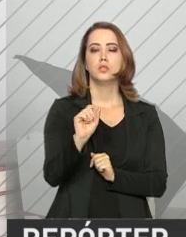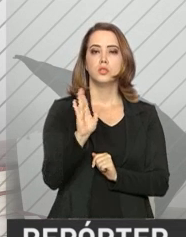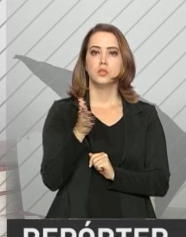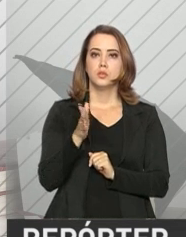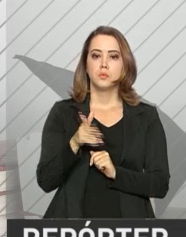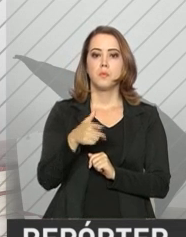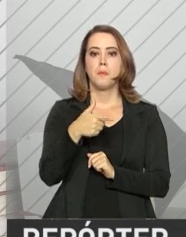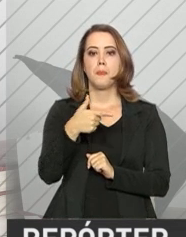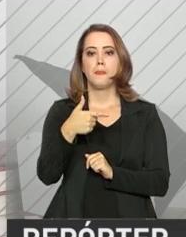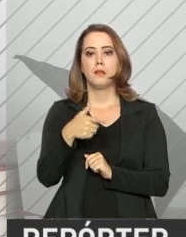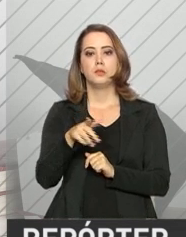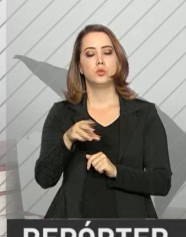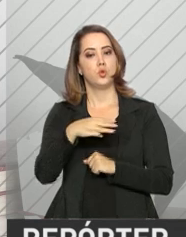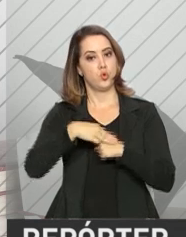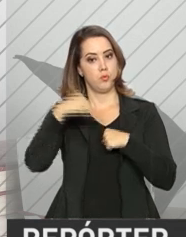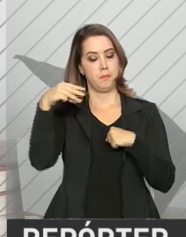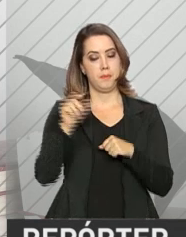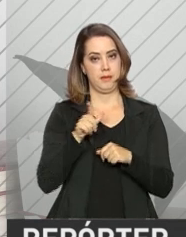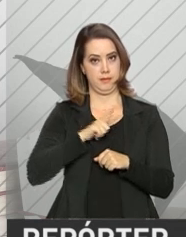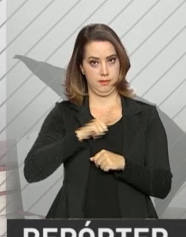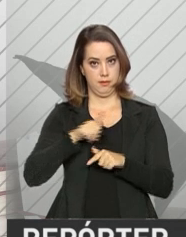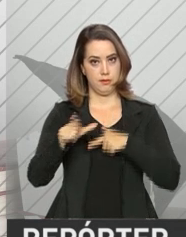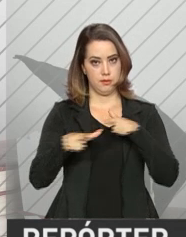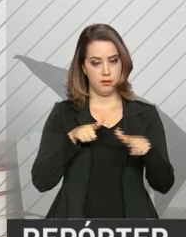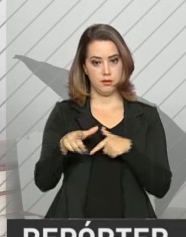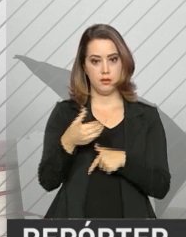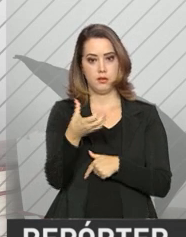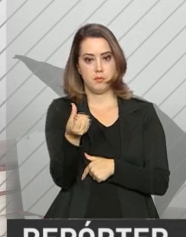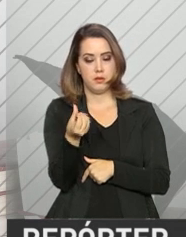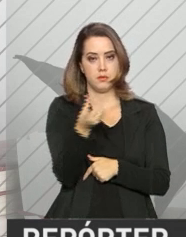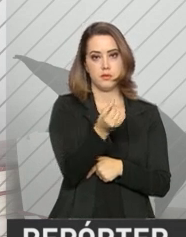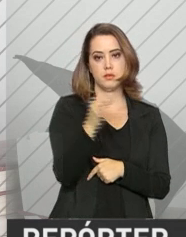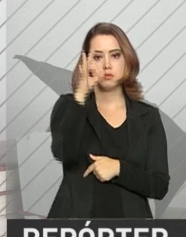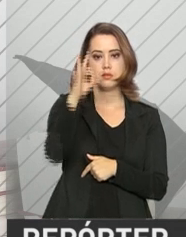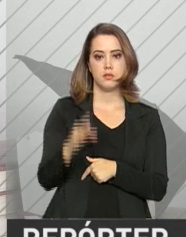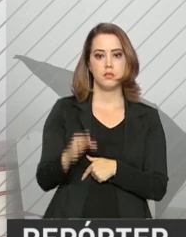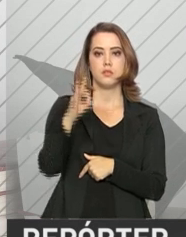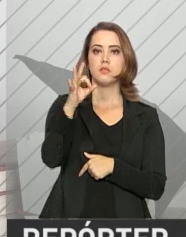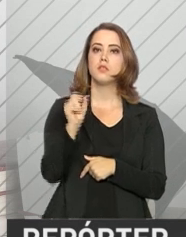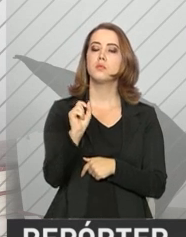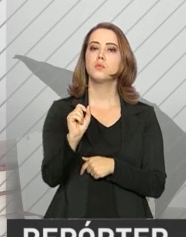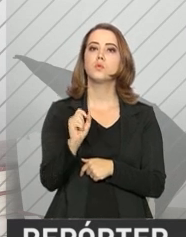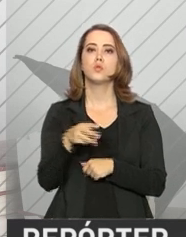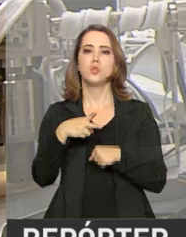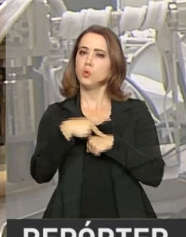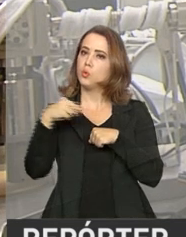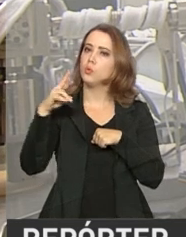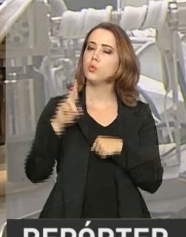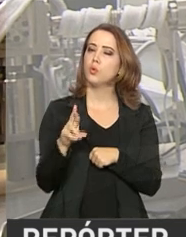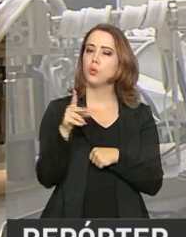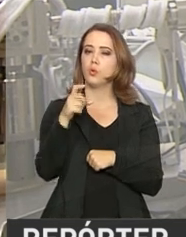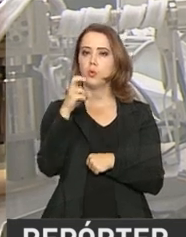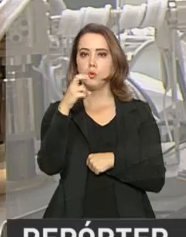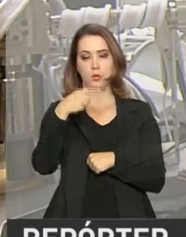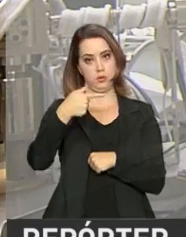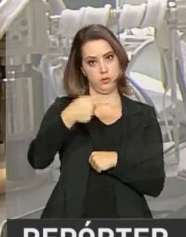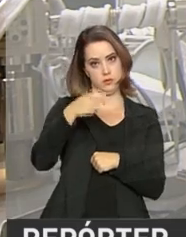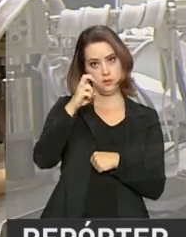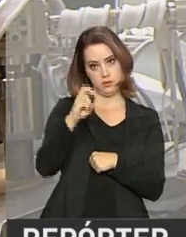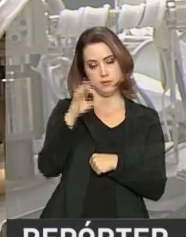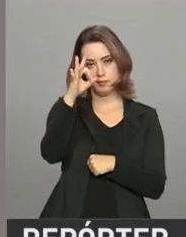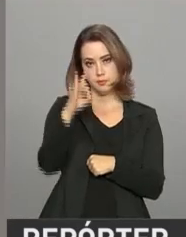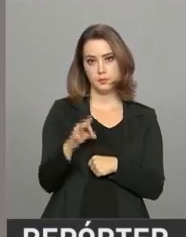empregados foi de 66% enquanto o de doutores foi de 75% e assim que terminar o